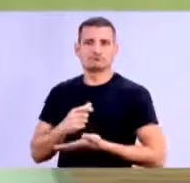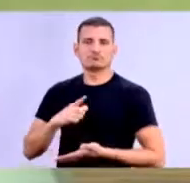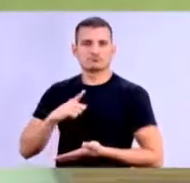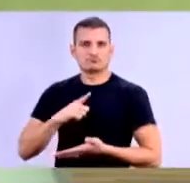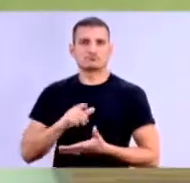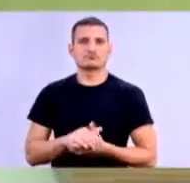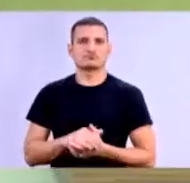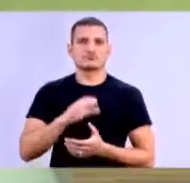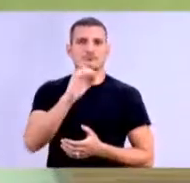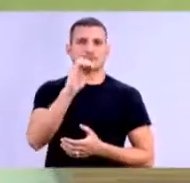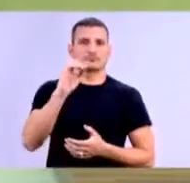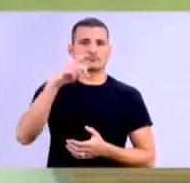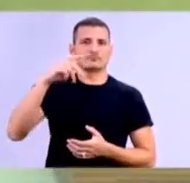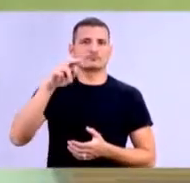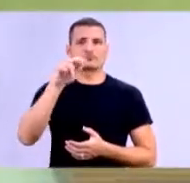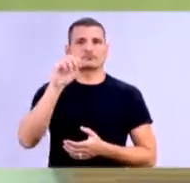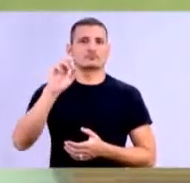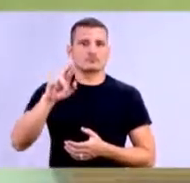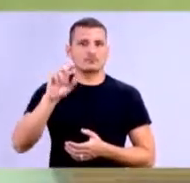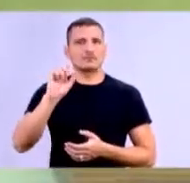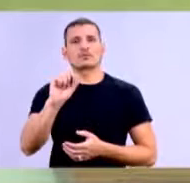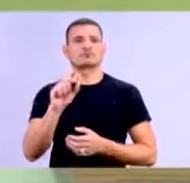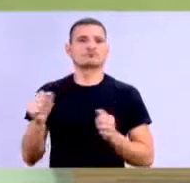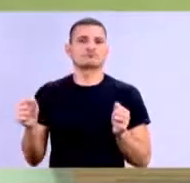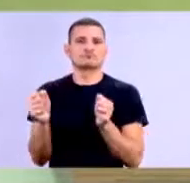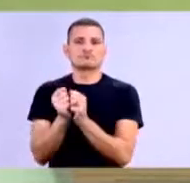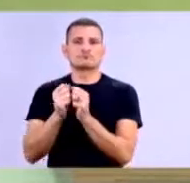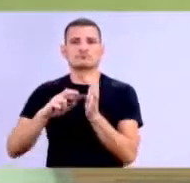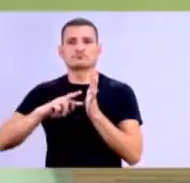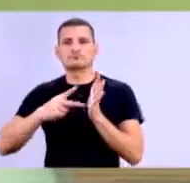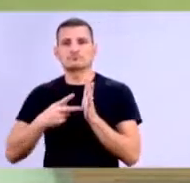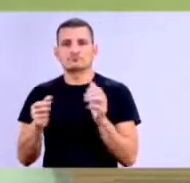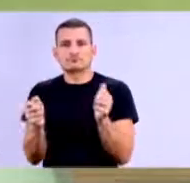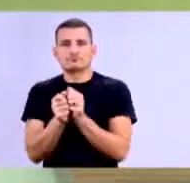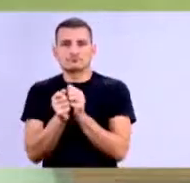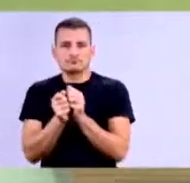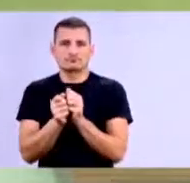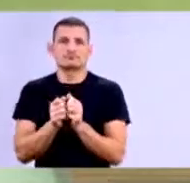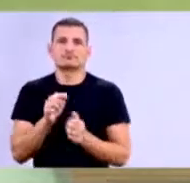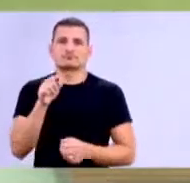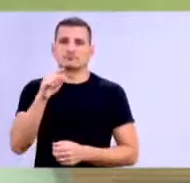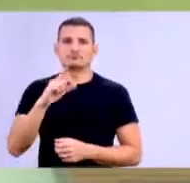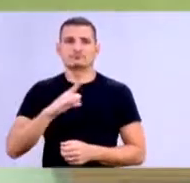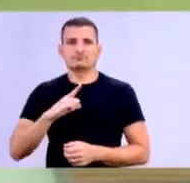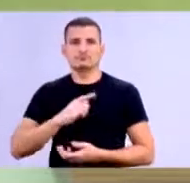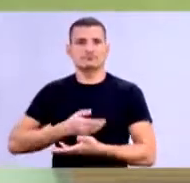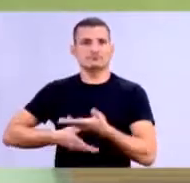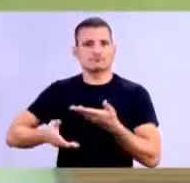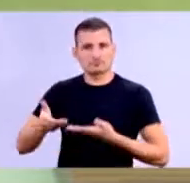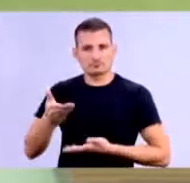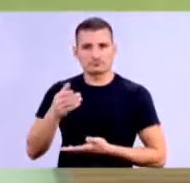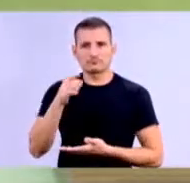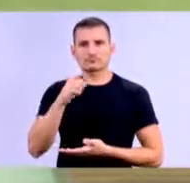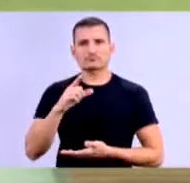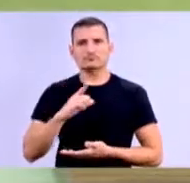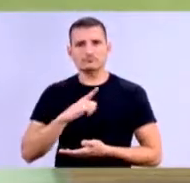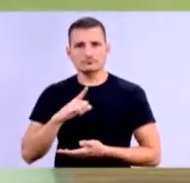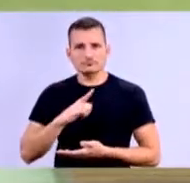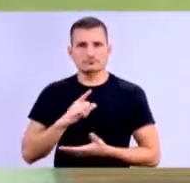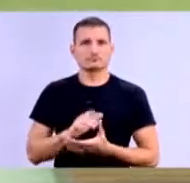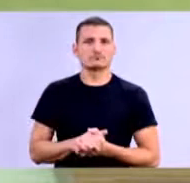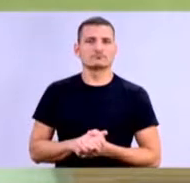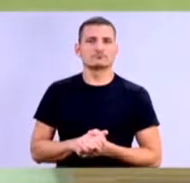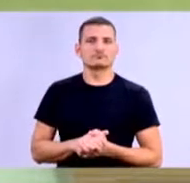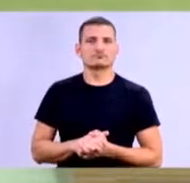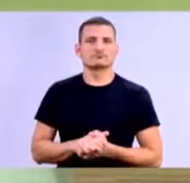dizer operar junto. Olha aí. Então, quando você tem essa interação, né? Quando você tem essa